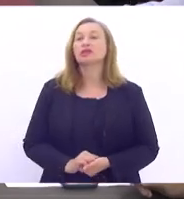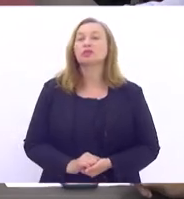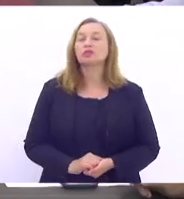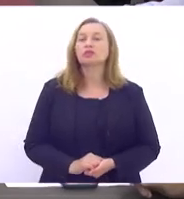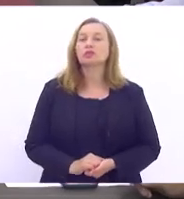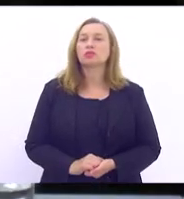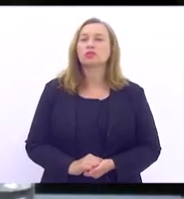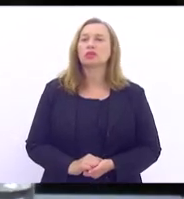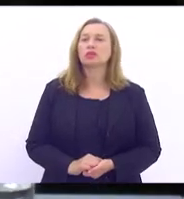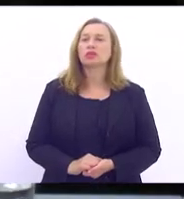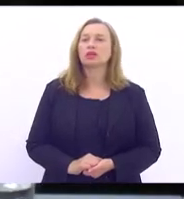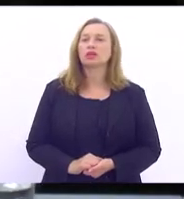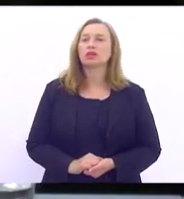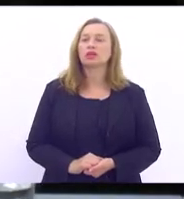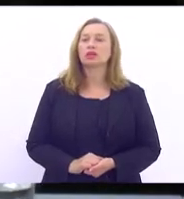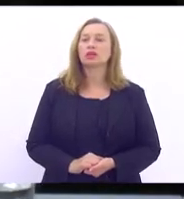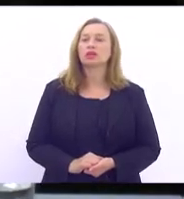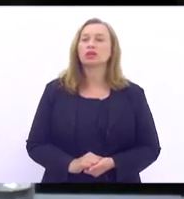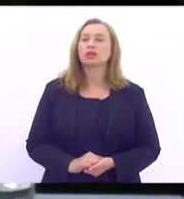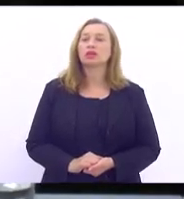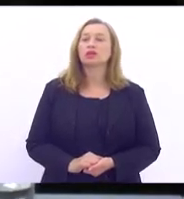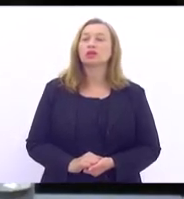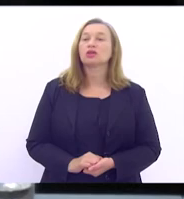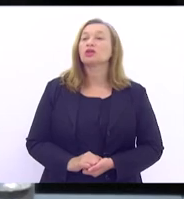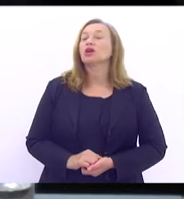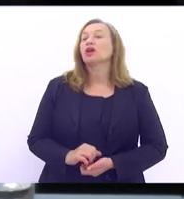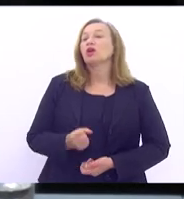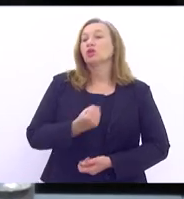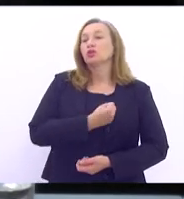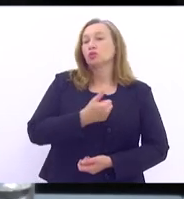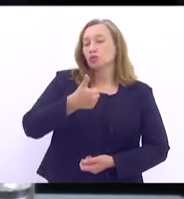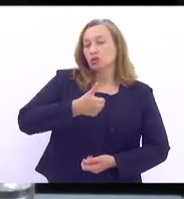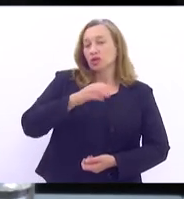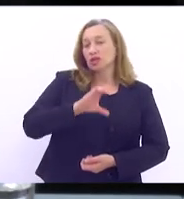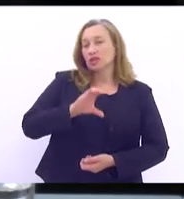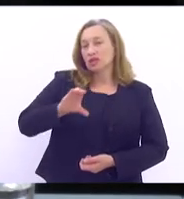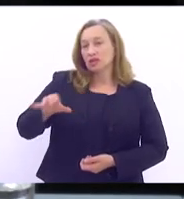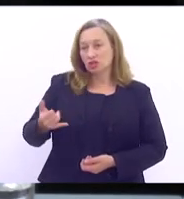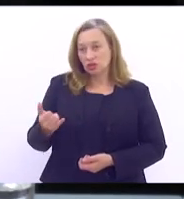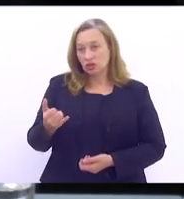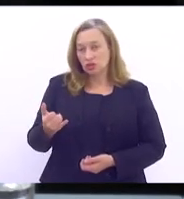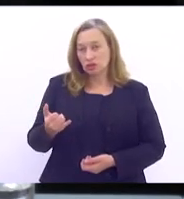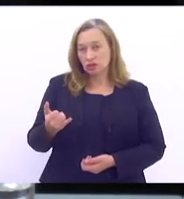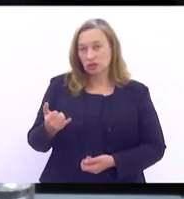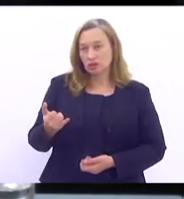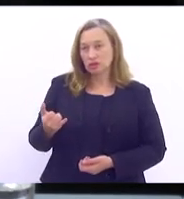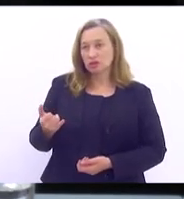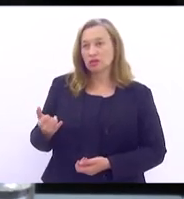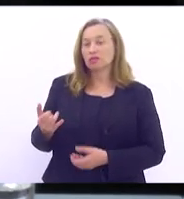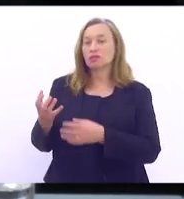Essas súmulas, súmula número 1 da CCJ, da Câmara Federal,